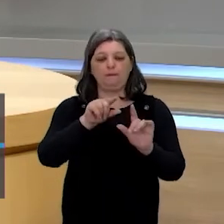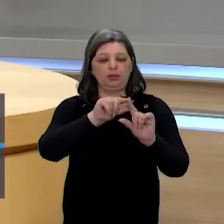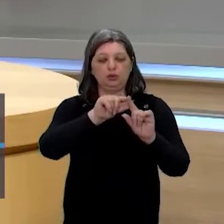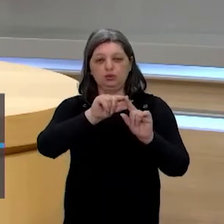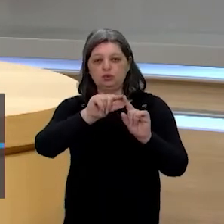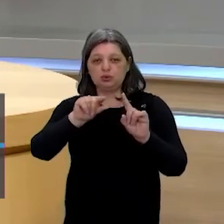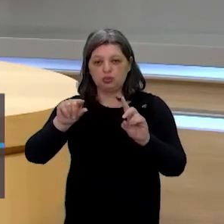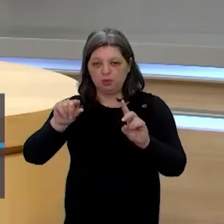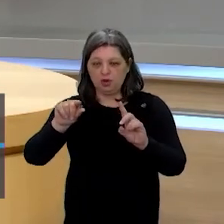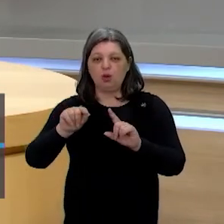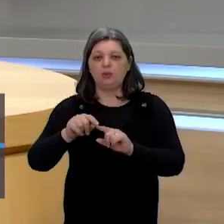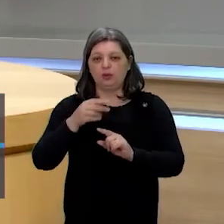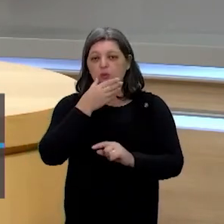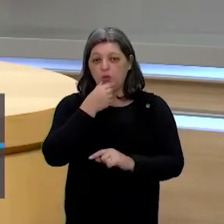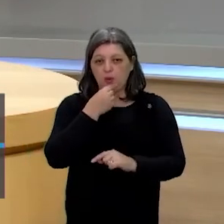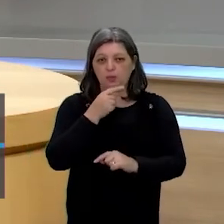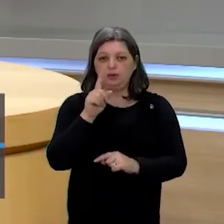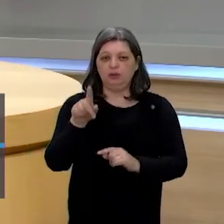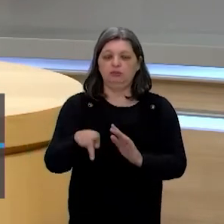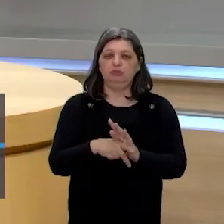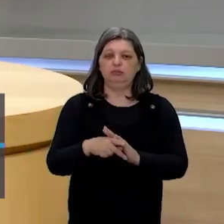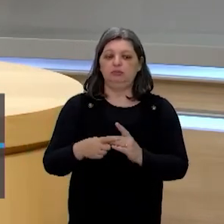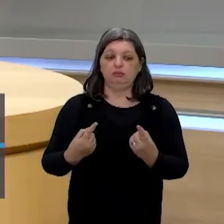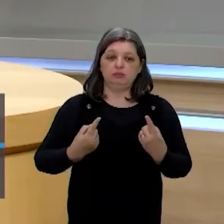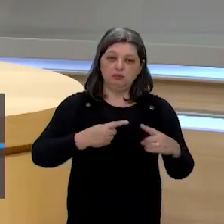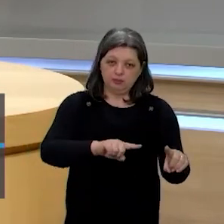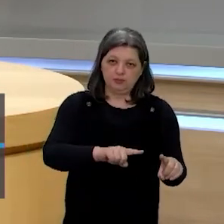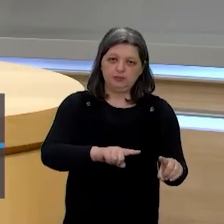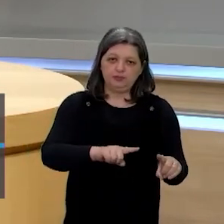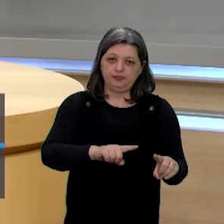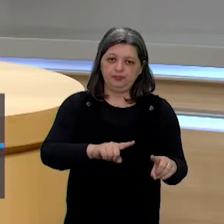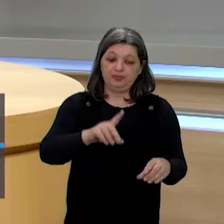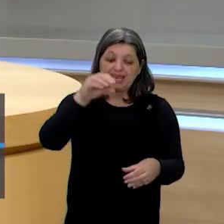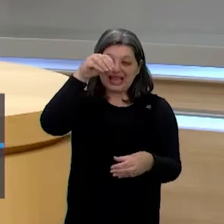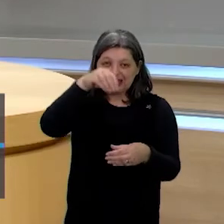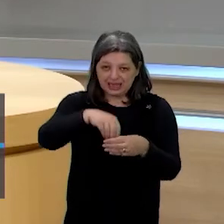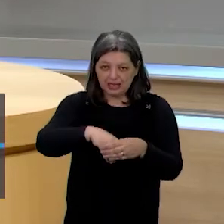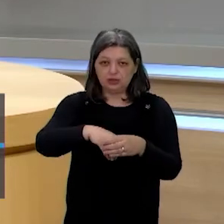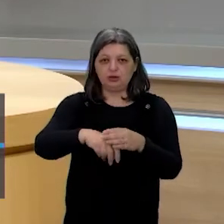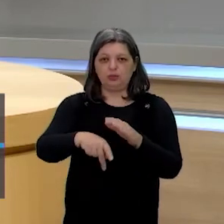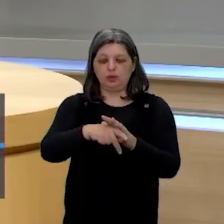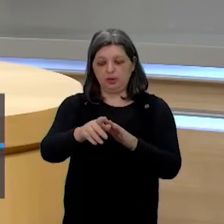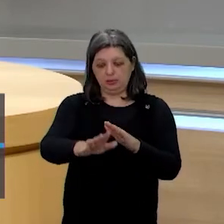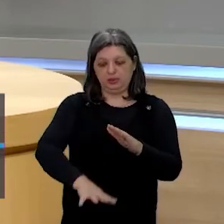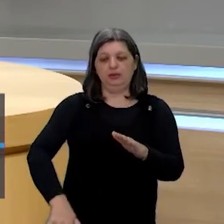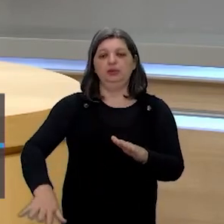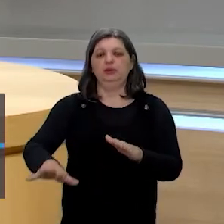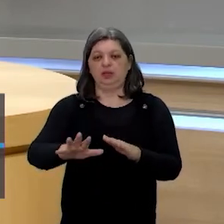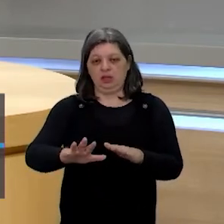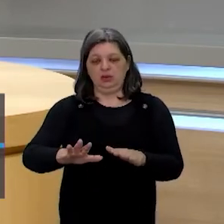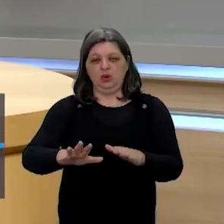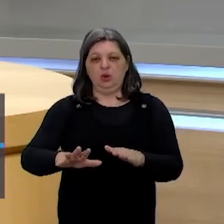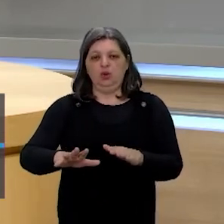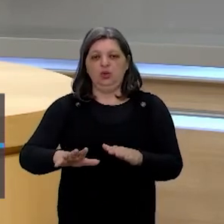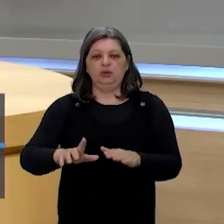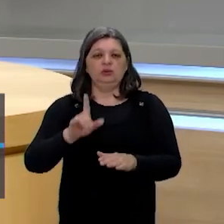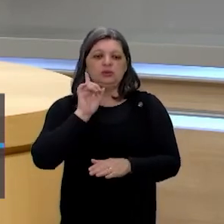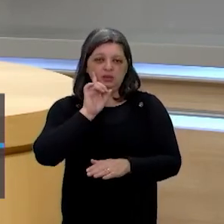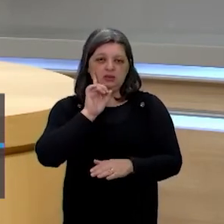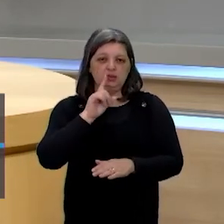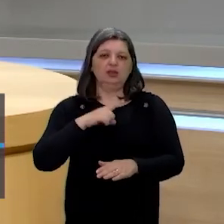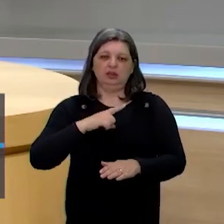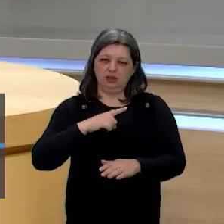a opositores dos Estados Unidos dentro do território norte-americano. Então, vocês viram aí violação de